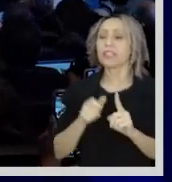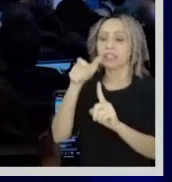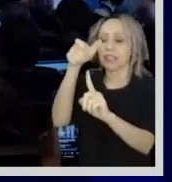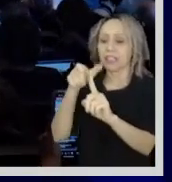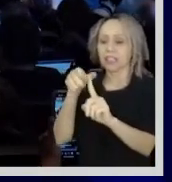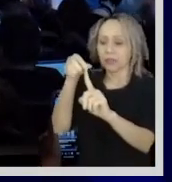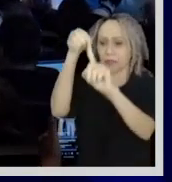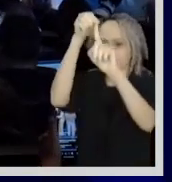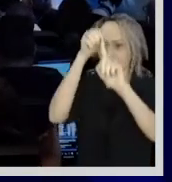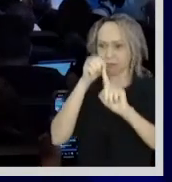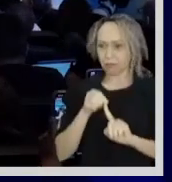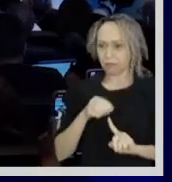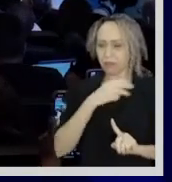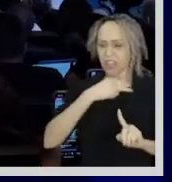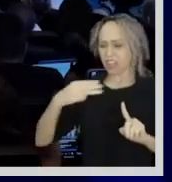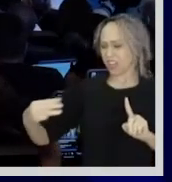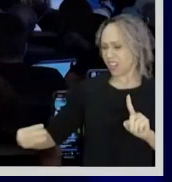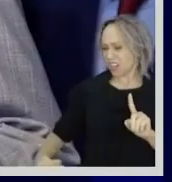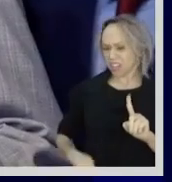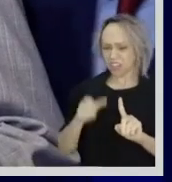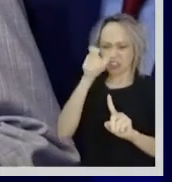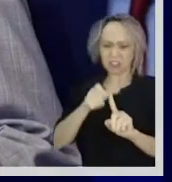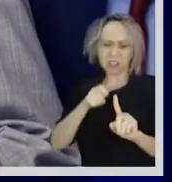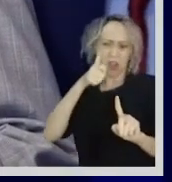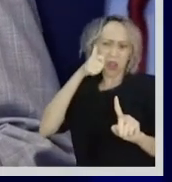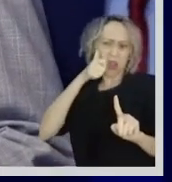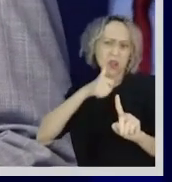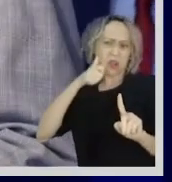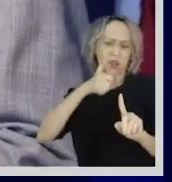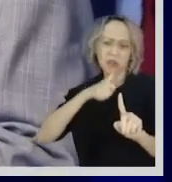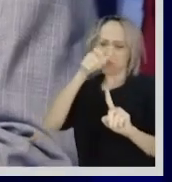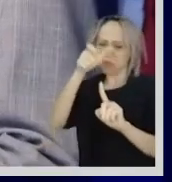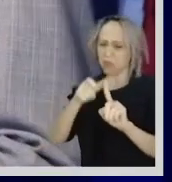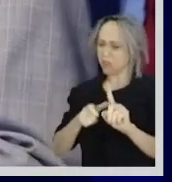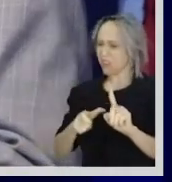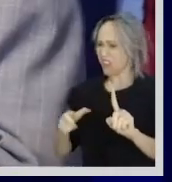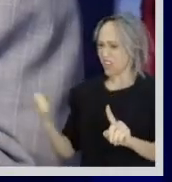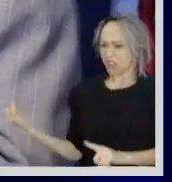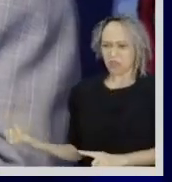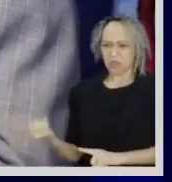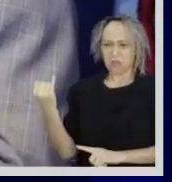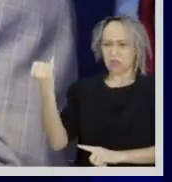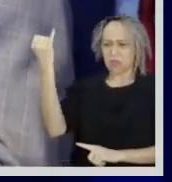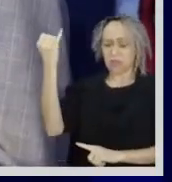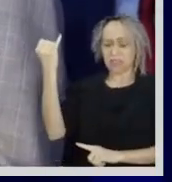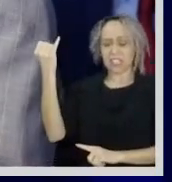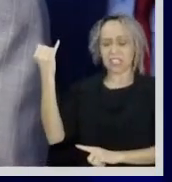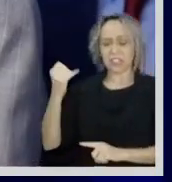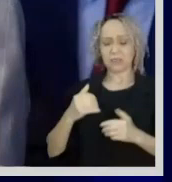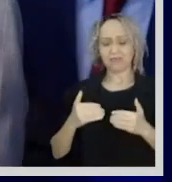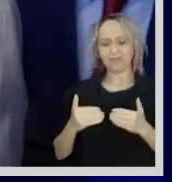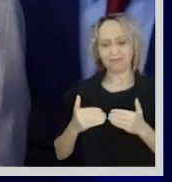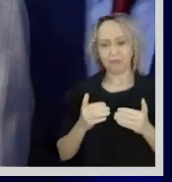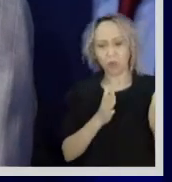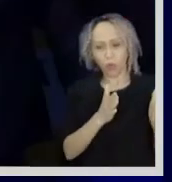esses 500 cargos, e agora com um detalhe muito importante, com uma flexibilização de possibilidade nas nomeações, porque a lei